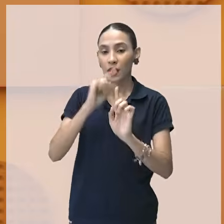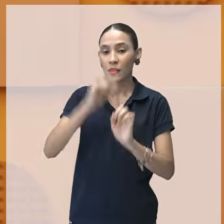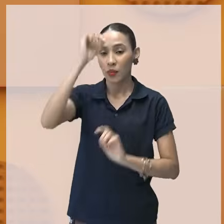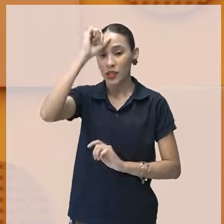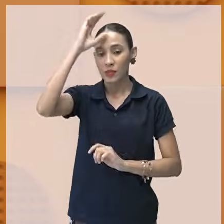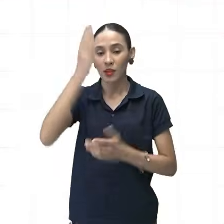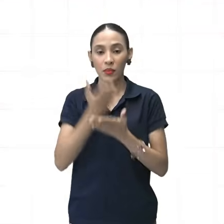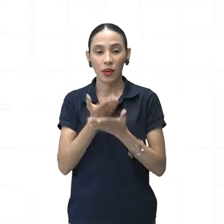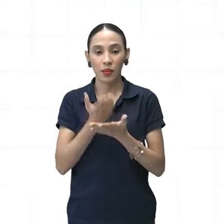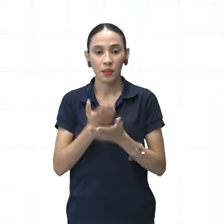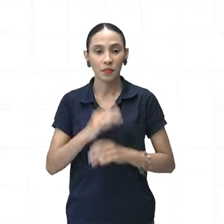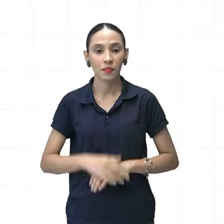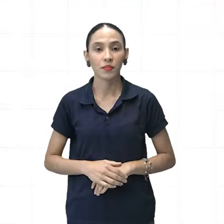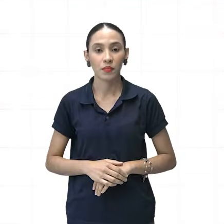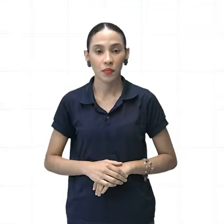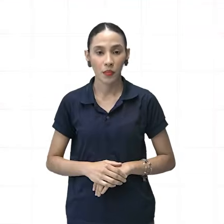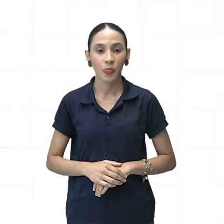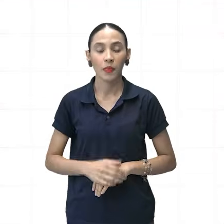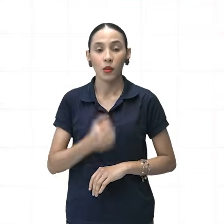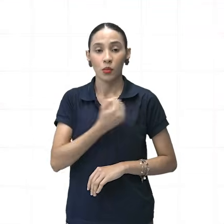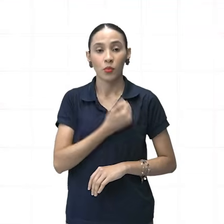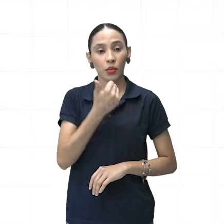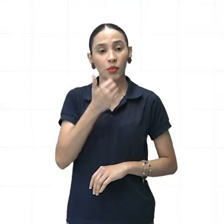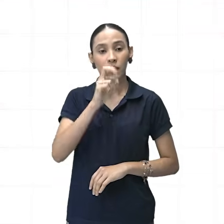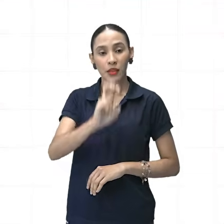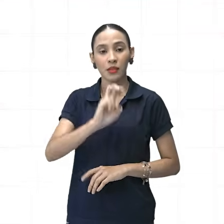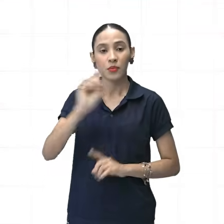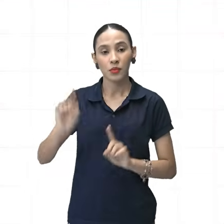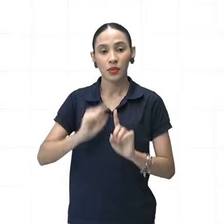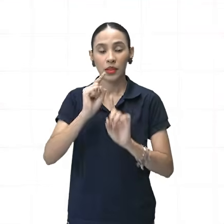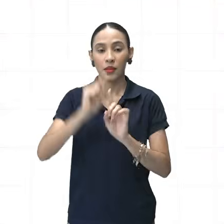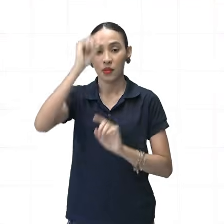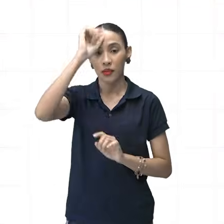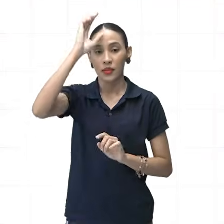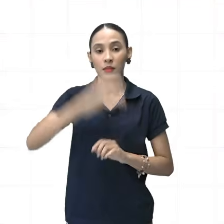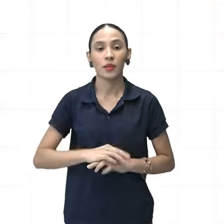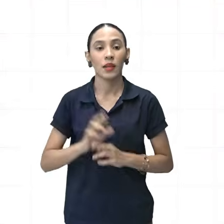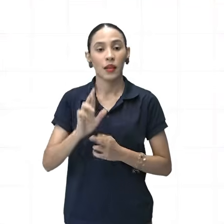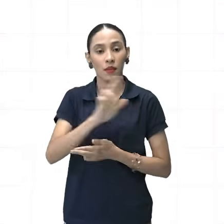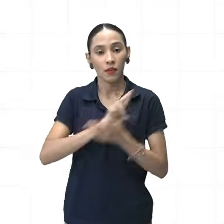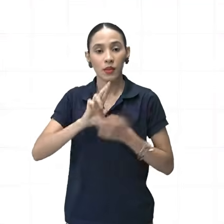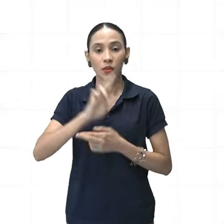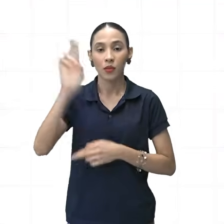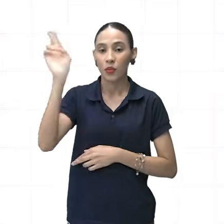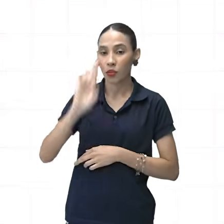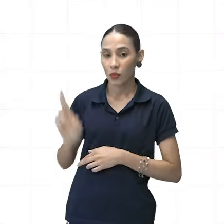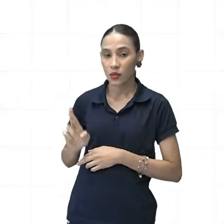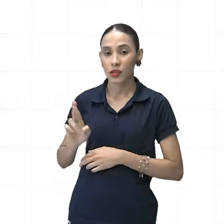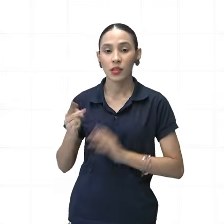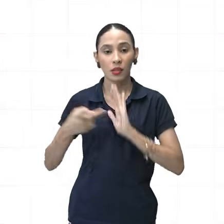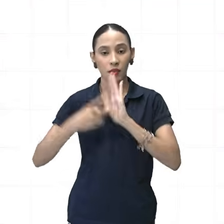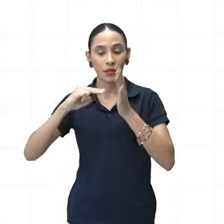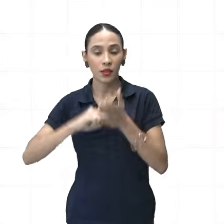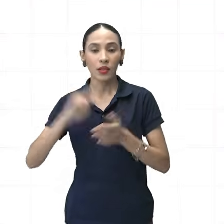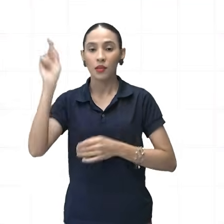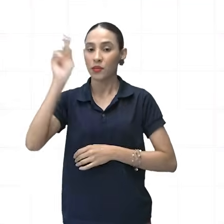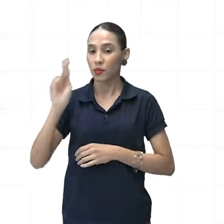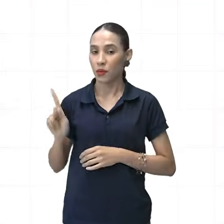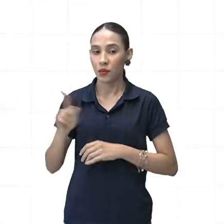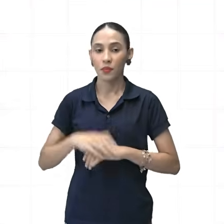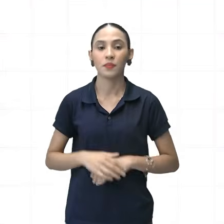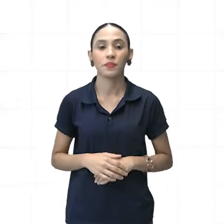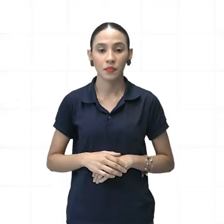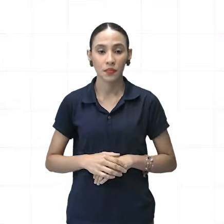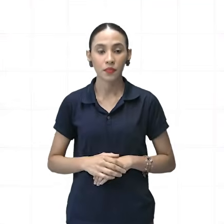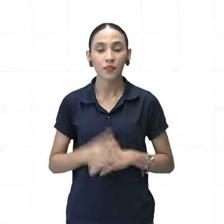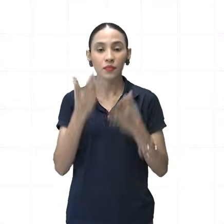desta aula. Aula de número 15, objeto de conhecimento, a Revolução Russa e seu significado